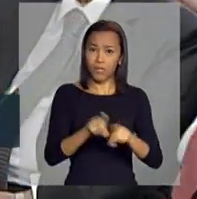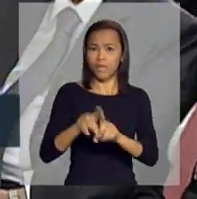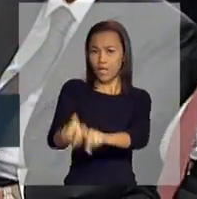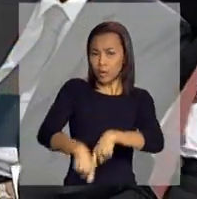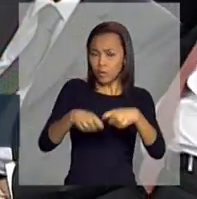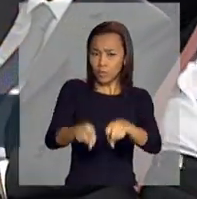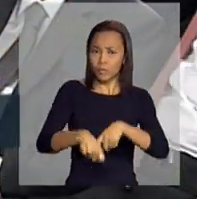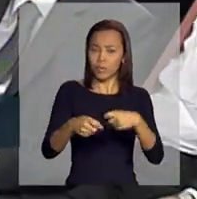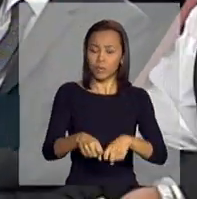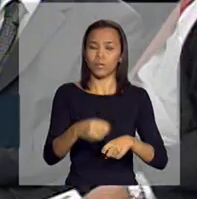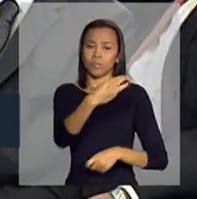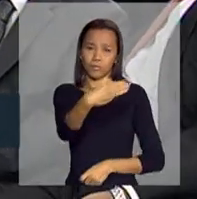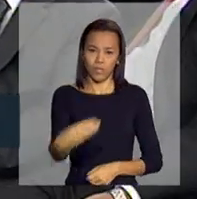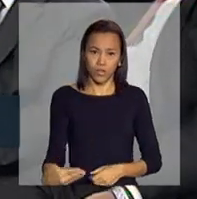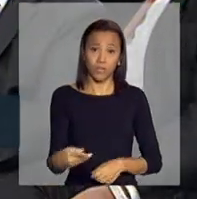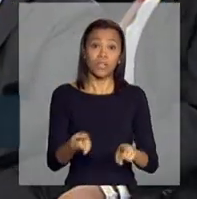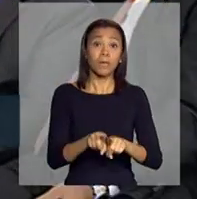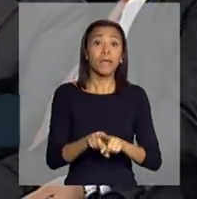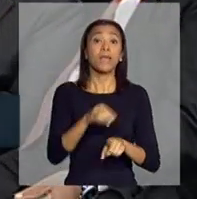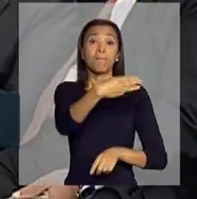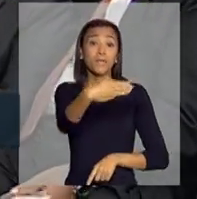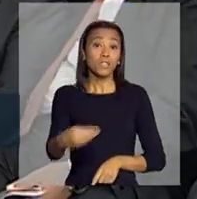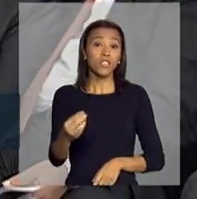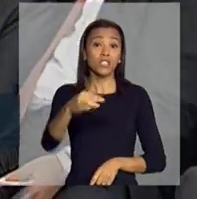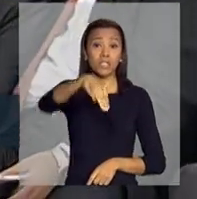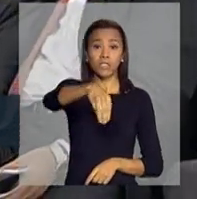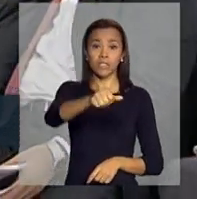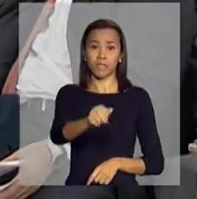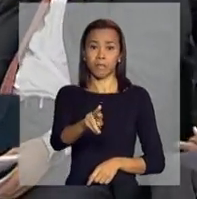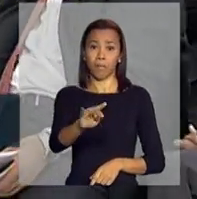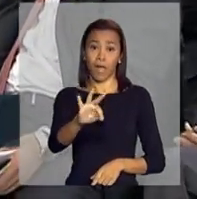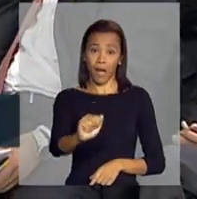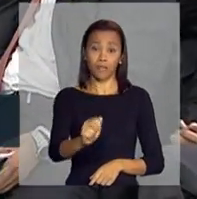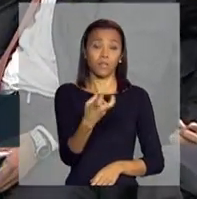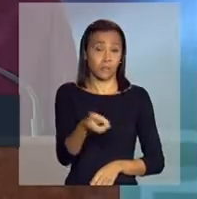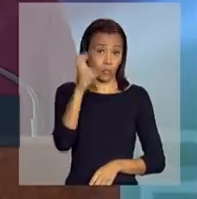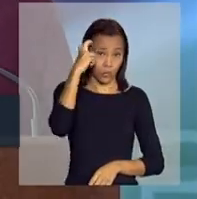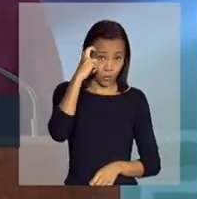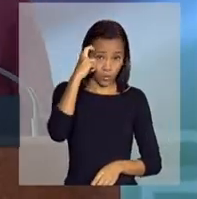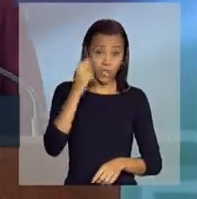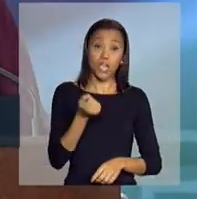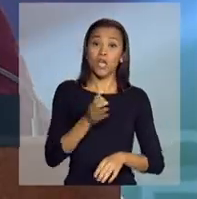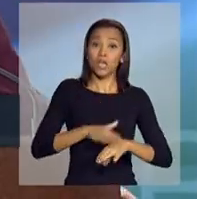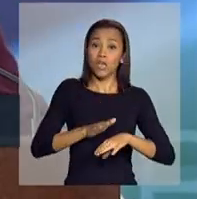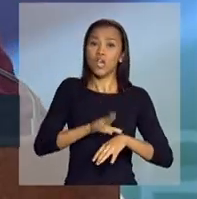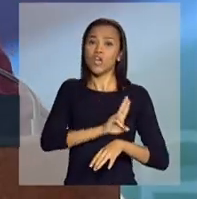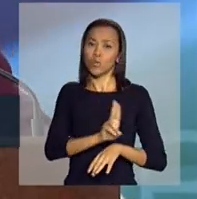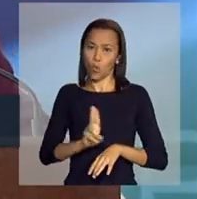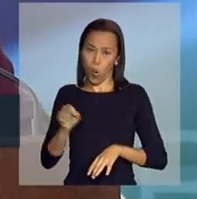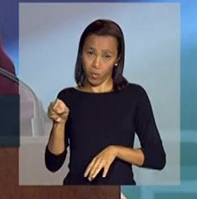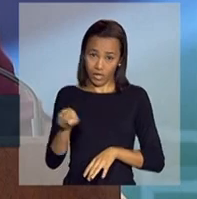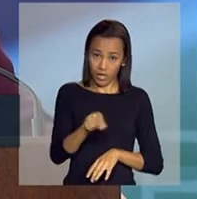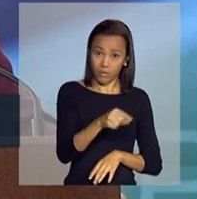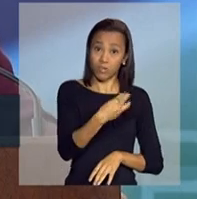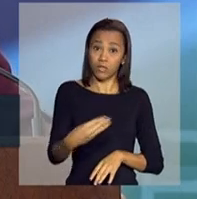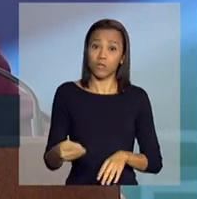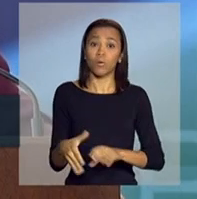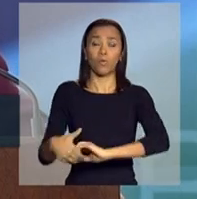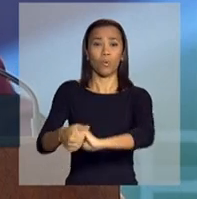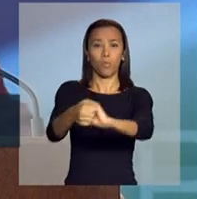Pecuária e Abastecimento e a ministra Marta Suplicy da Cultura. Em nome deles, cumprimento todos os